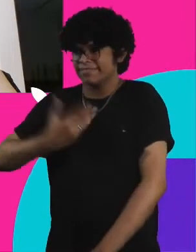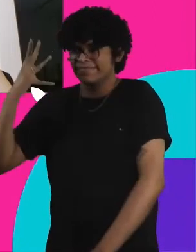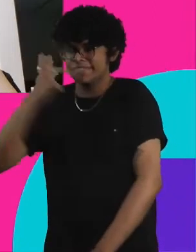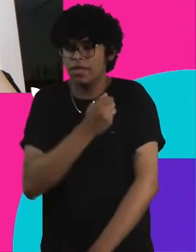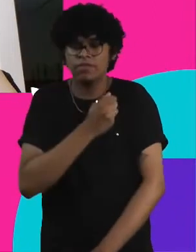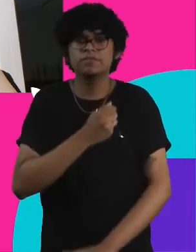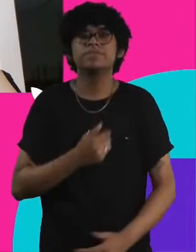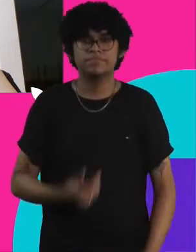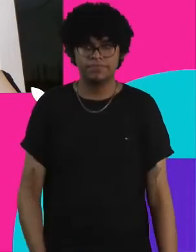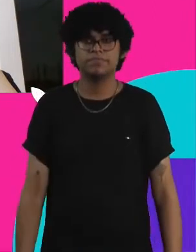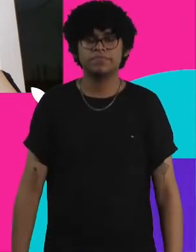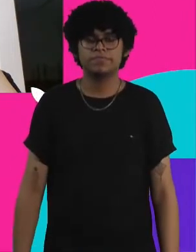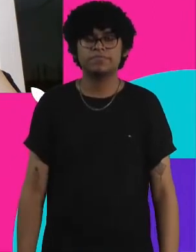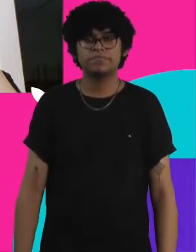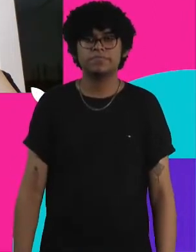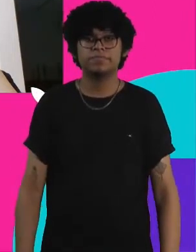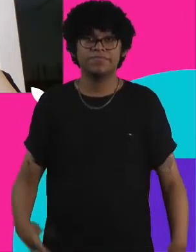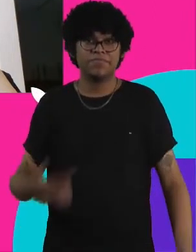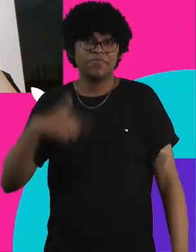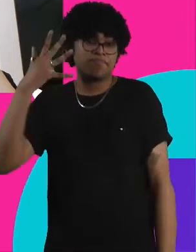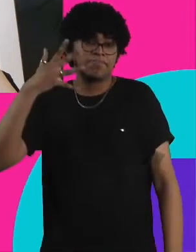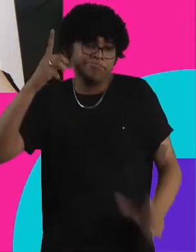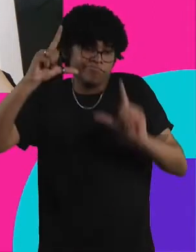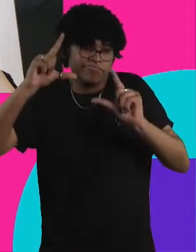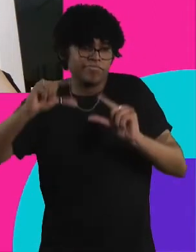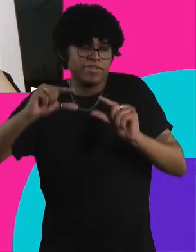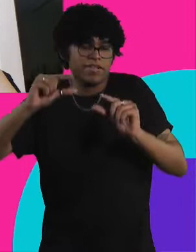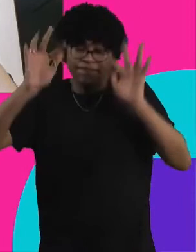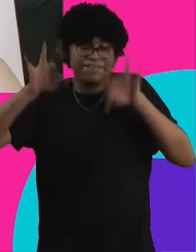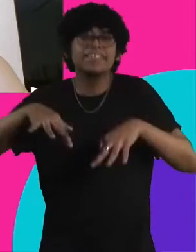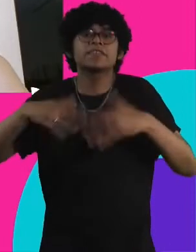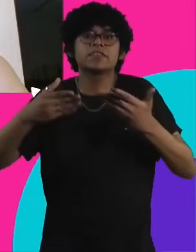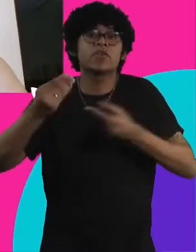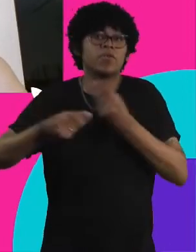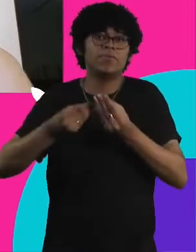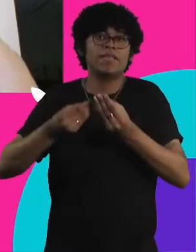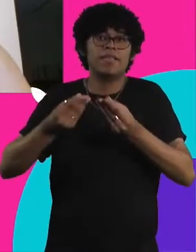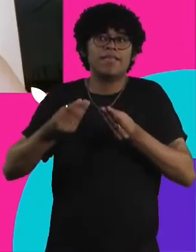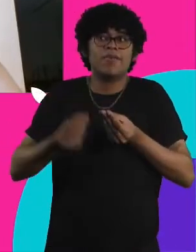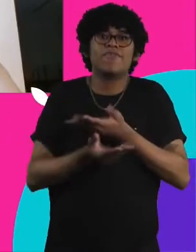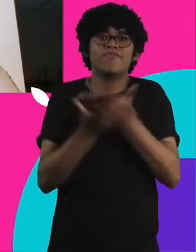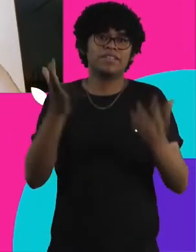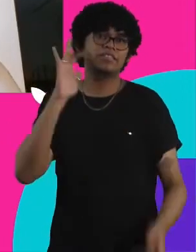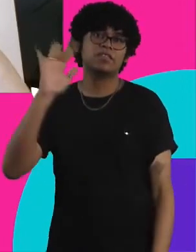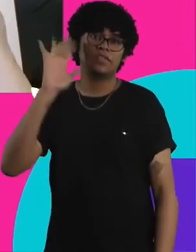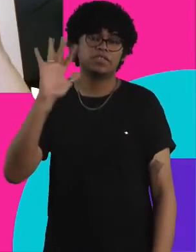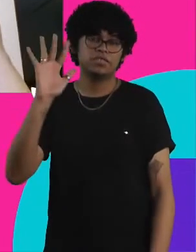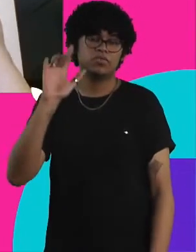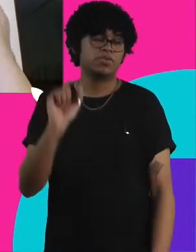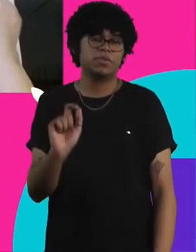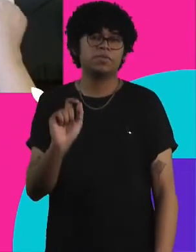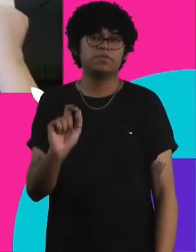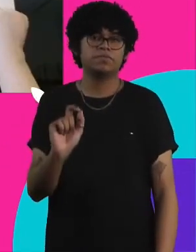minha fala com 2 reflexões que eu queria deixar. Uma, né, que eu tive com o Desmond Tutu, que